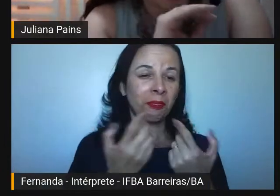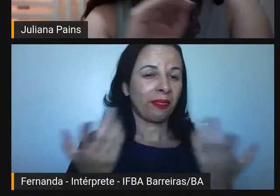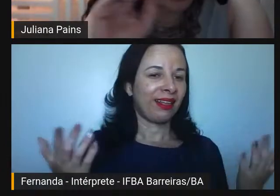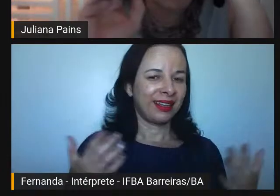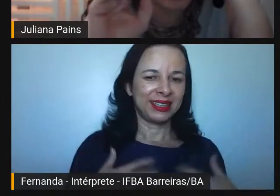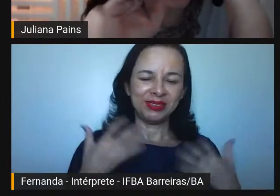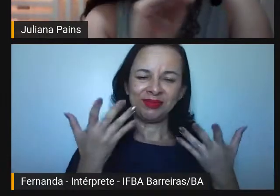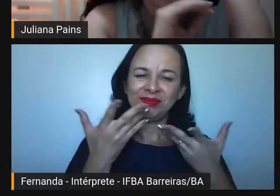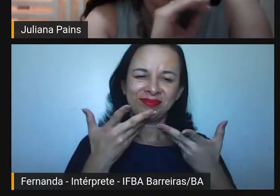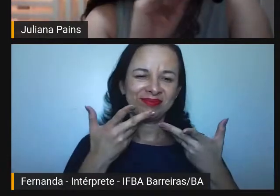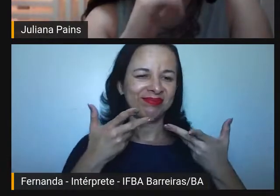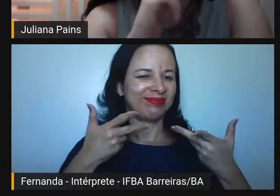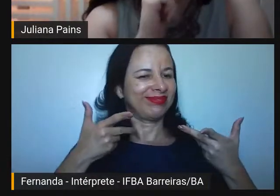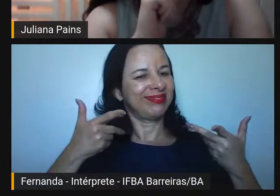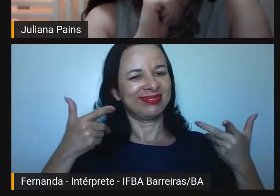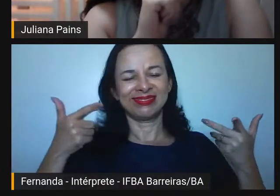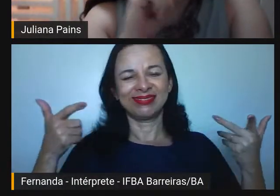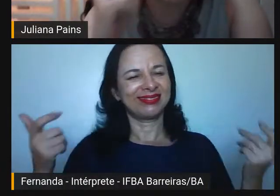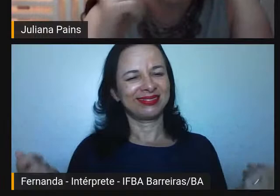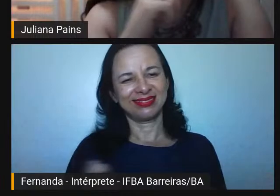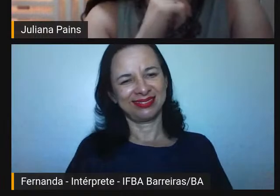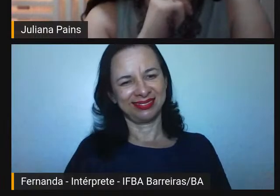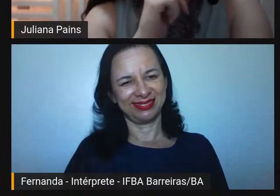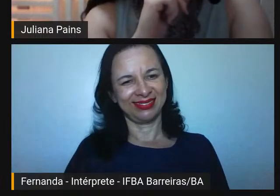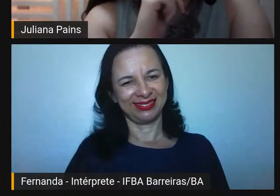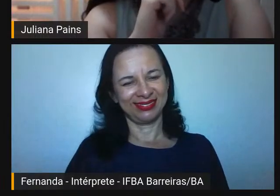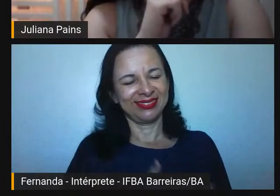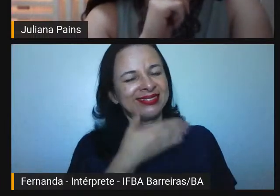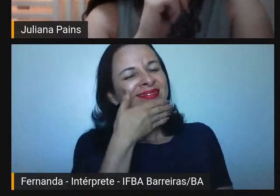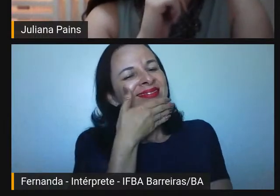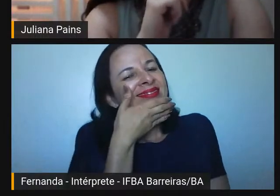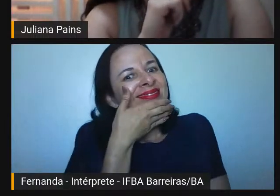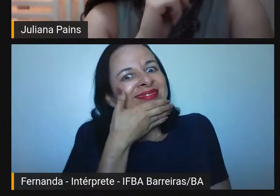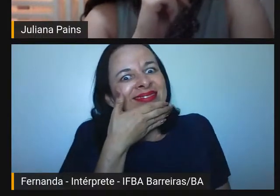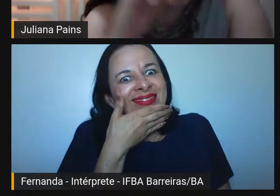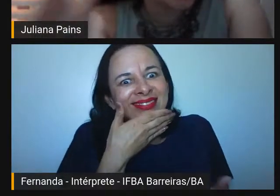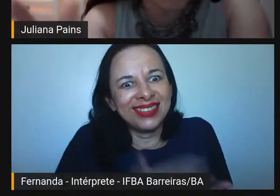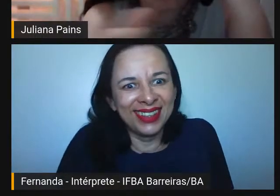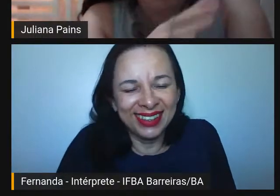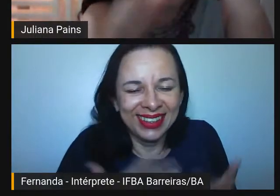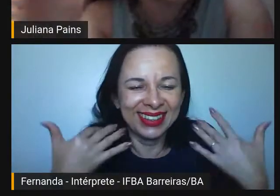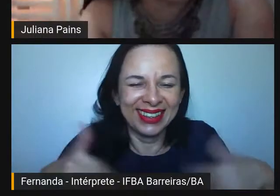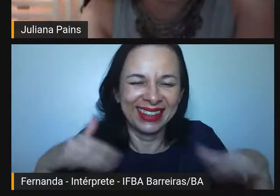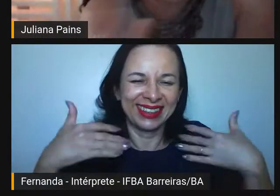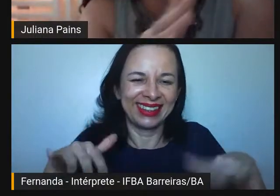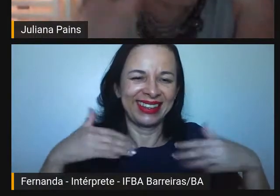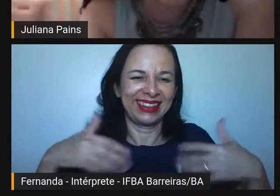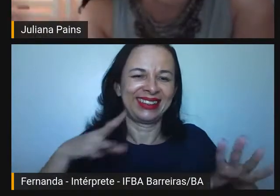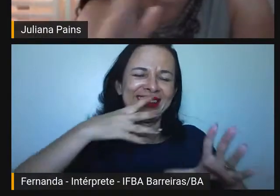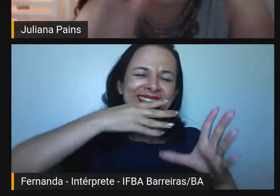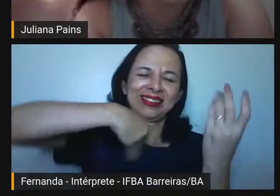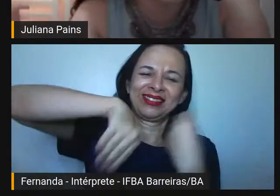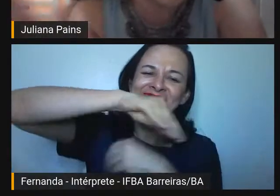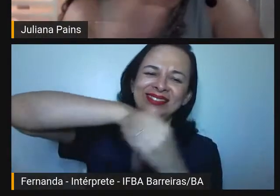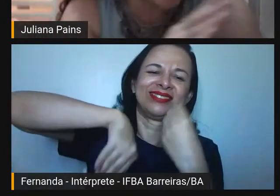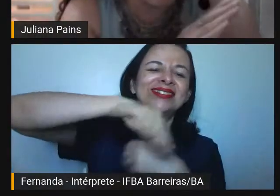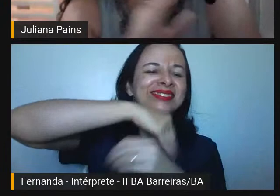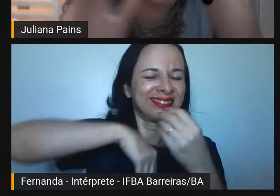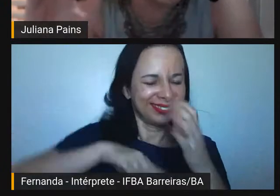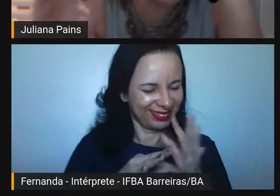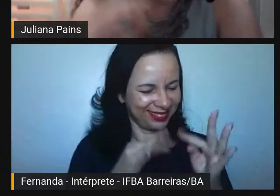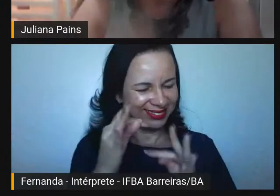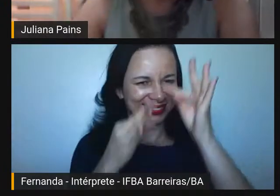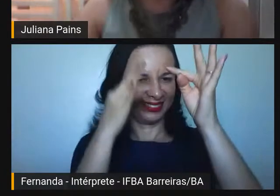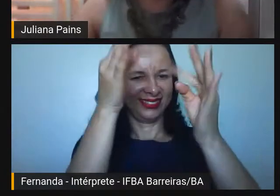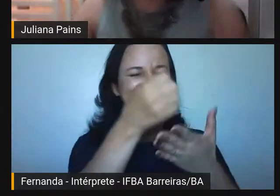tô se Encantada essa palavra assim eu tô eu tô eu tô aqui meu Deus eu acho que eu vou tentar misturar automação com a tecnologia assistiva começar um pouco para